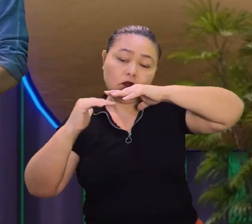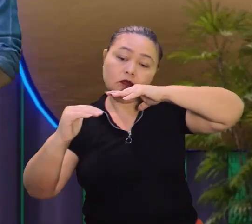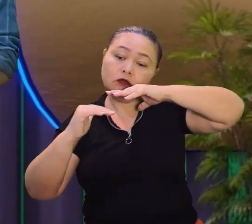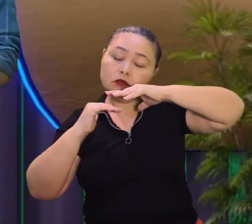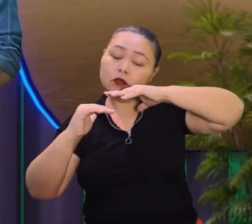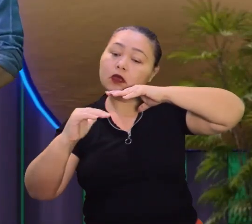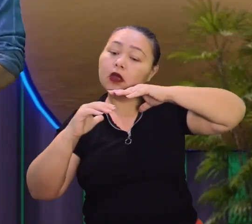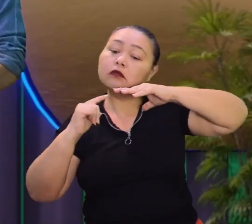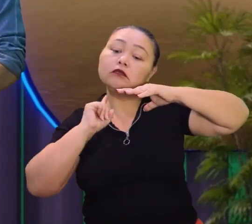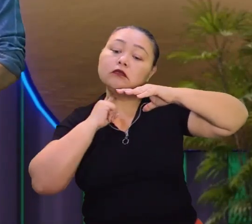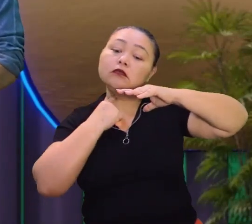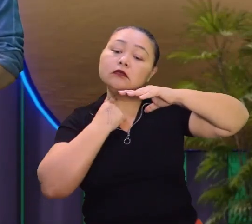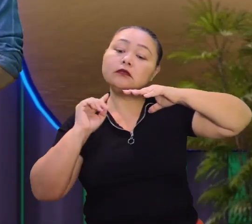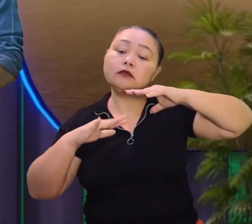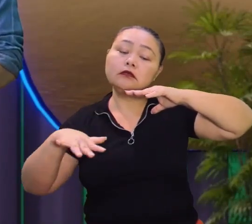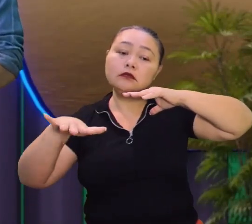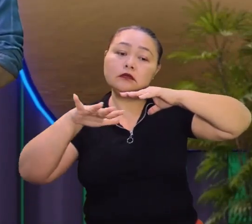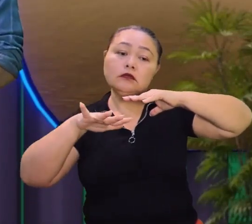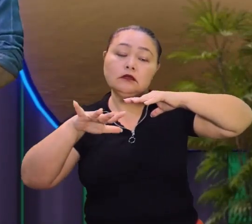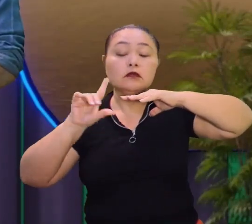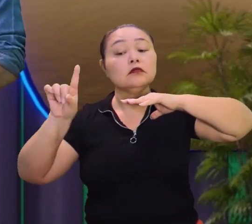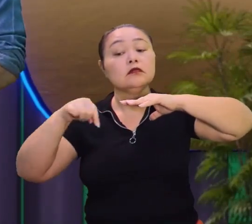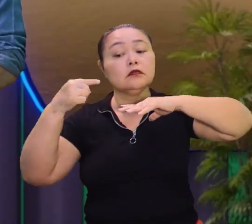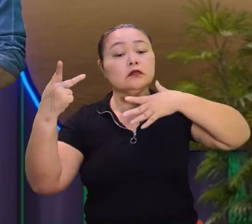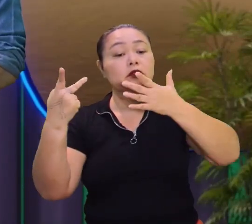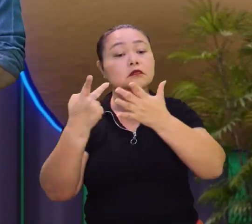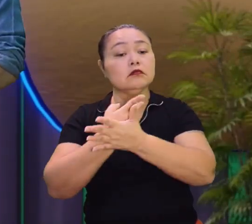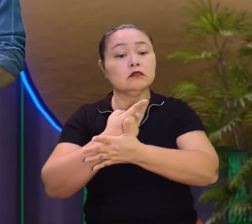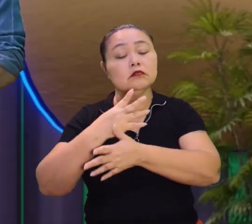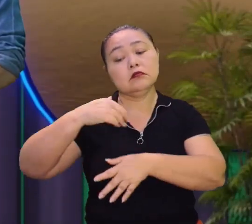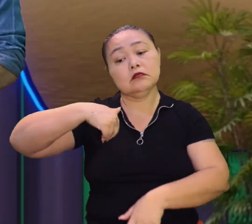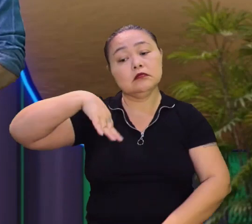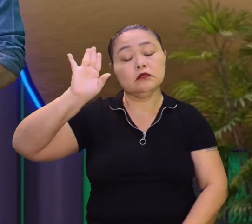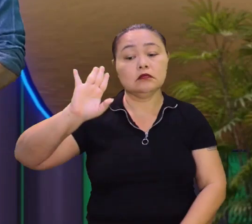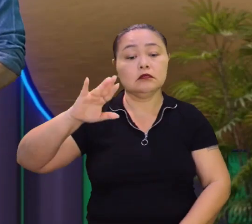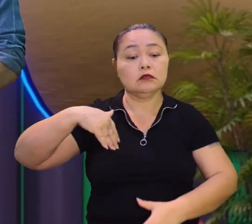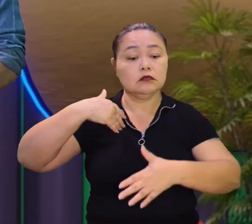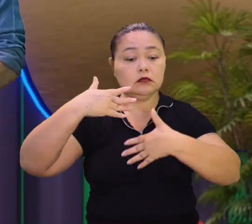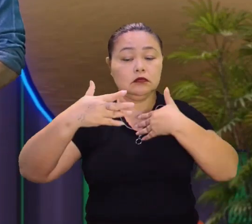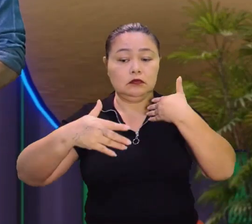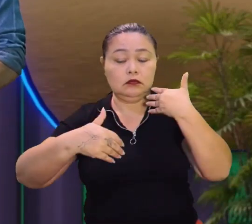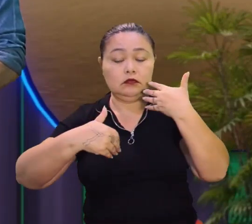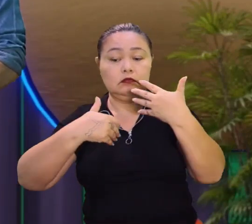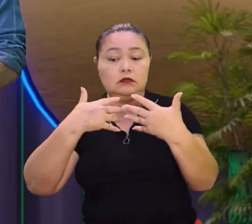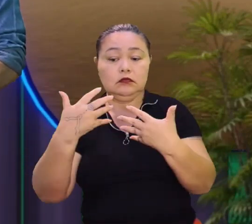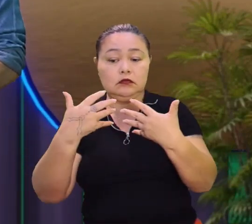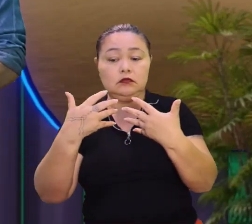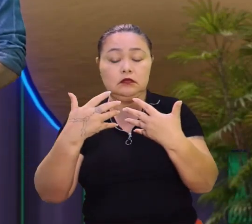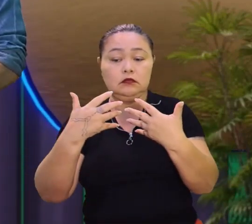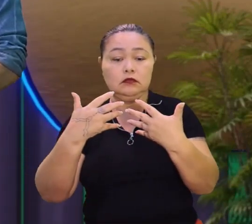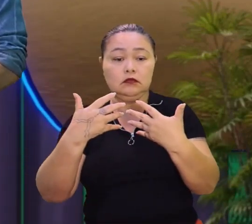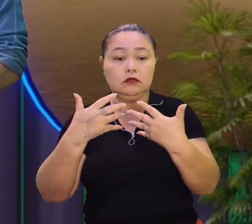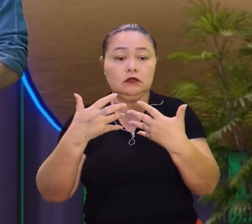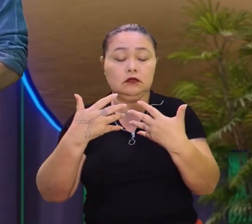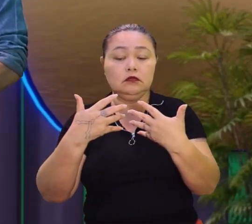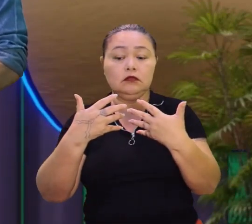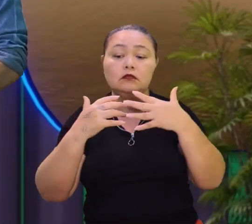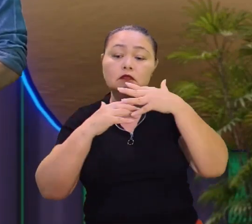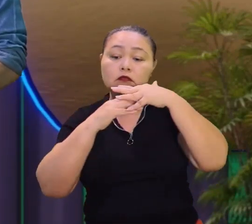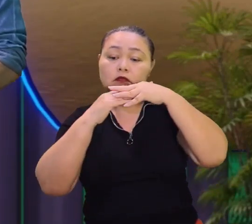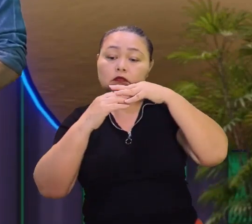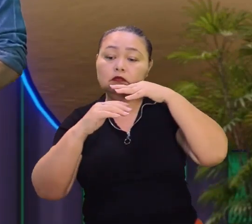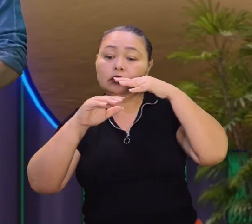grande concentração de poluentes, professor Jorge, aí vai acontecer, intensificar o processo do